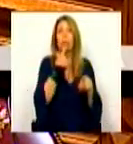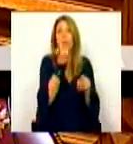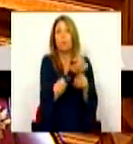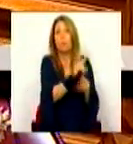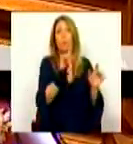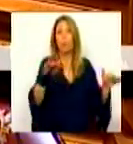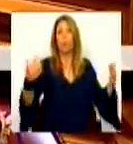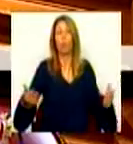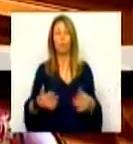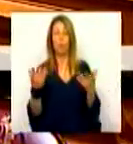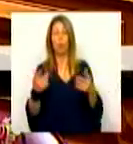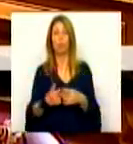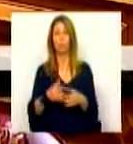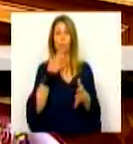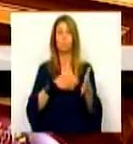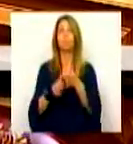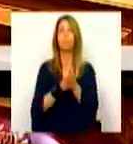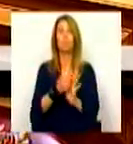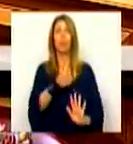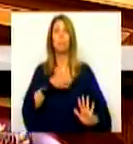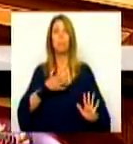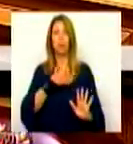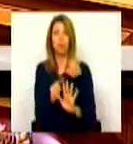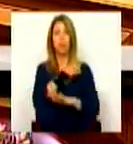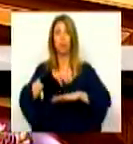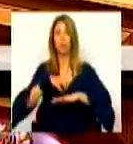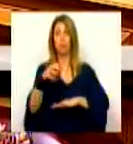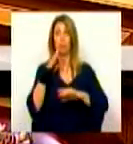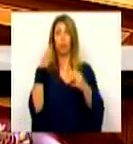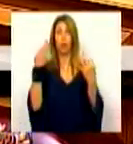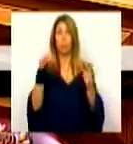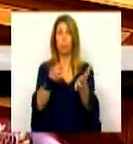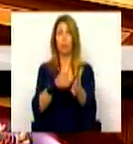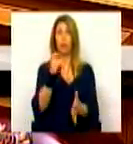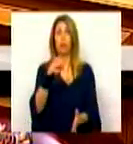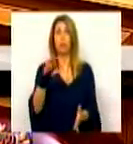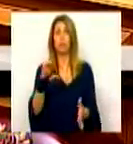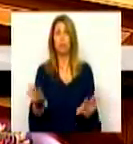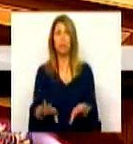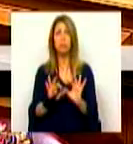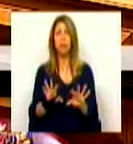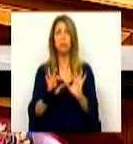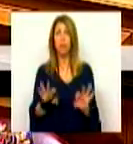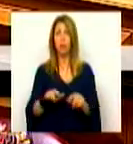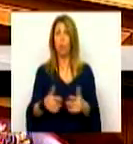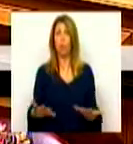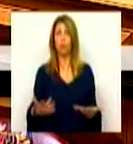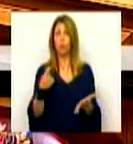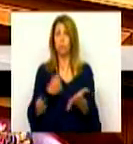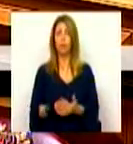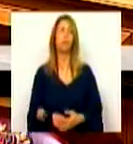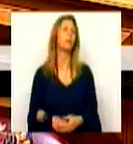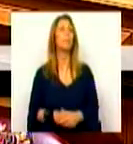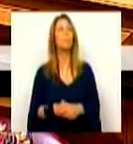empresarial destes imóveis naturalmente seria tributada em IRC nos mesmos termos em que é hoje em dia.